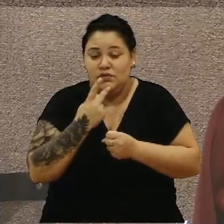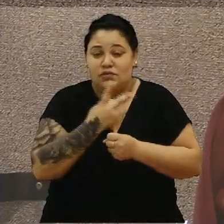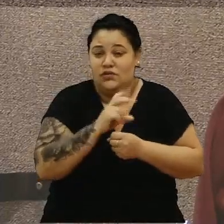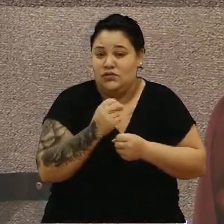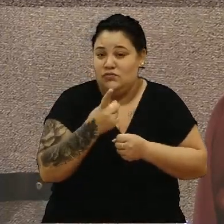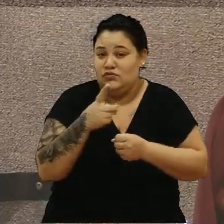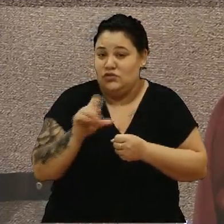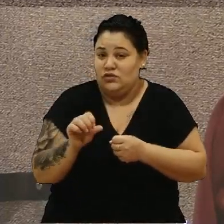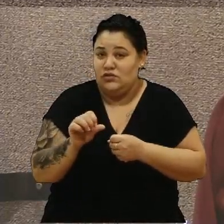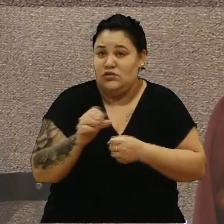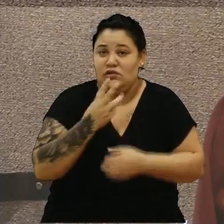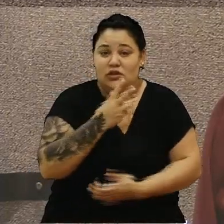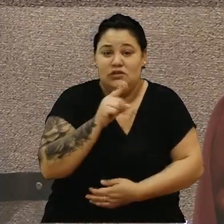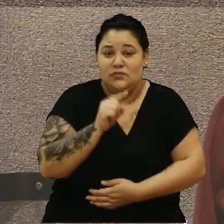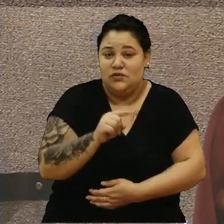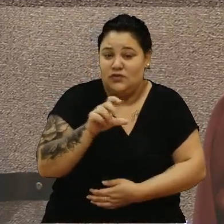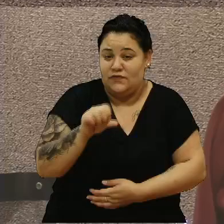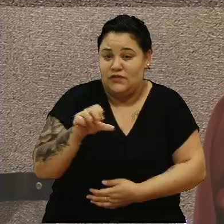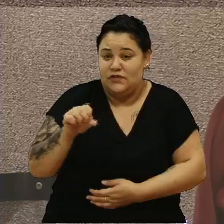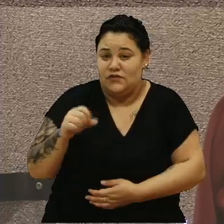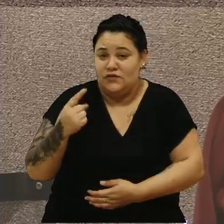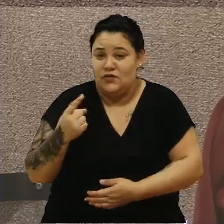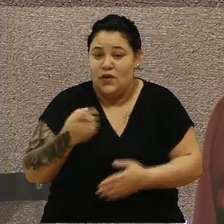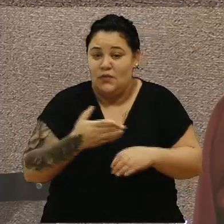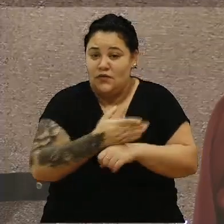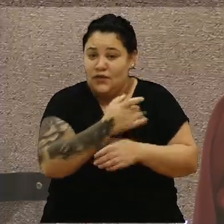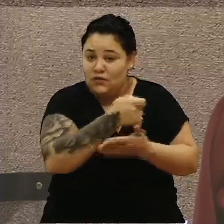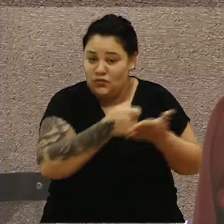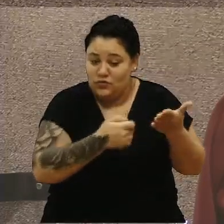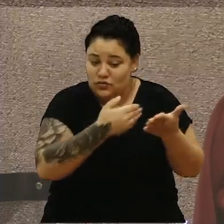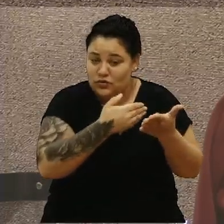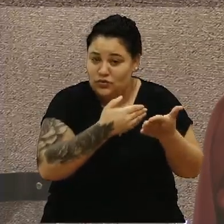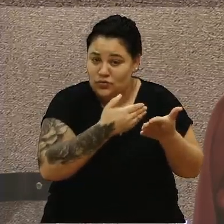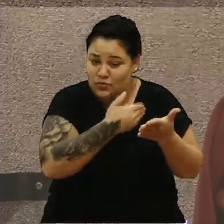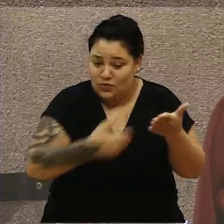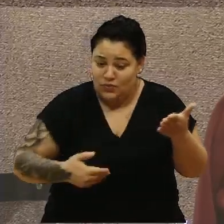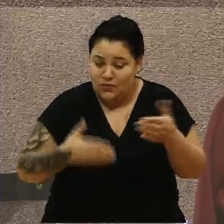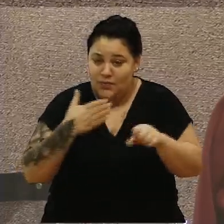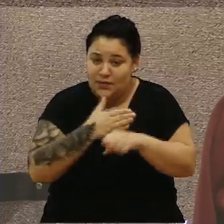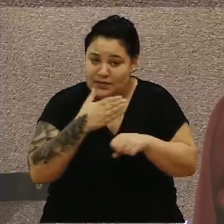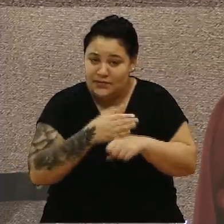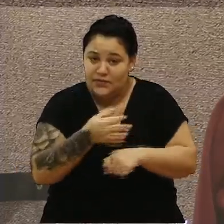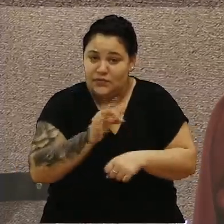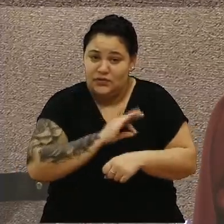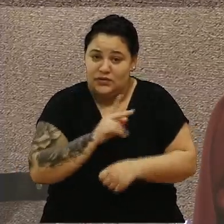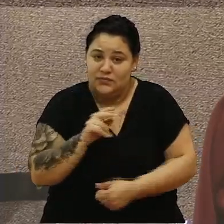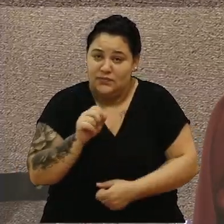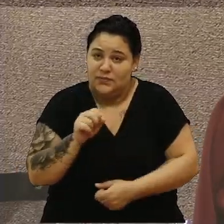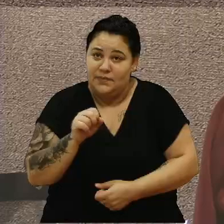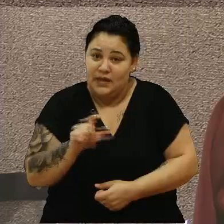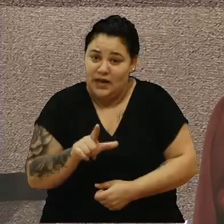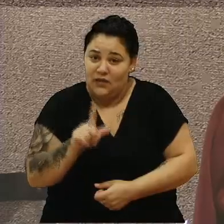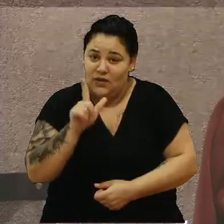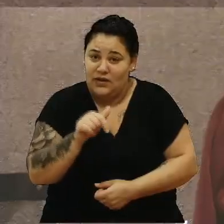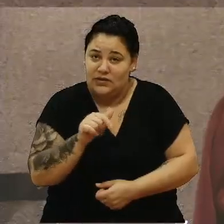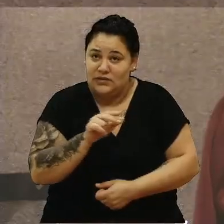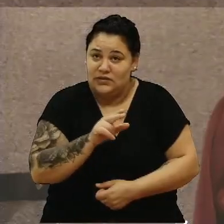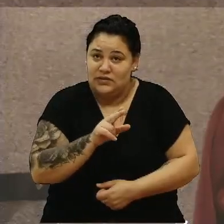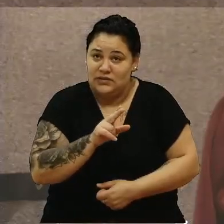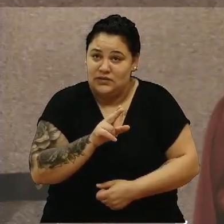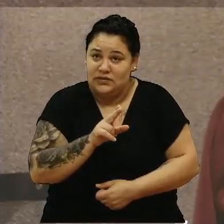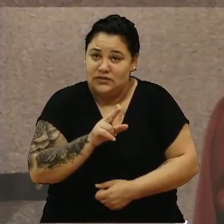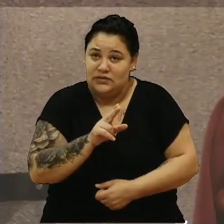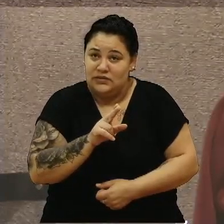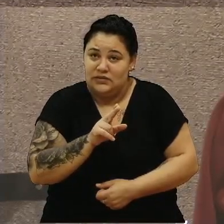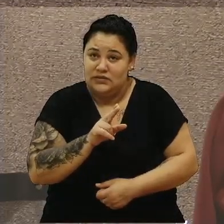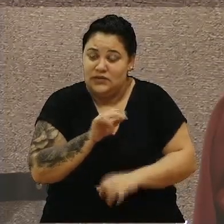2019, 3.991 aprovados em concursos públicos para integrarem os quadros da Polícia Penal. Essa nomeação que eu trouxe a informação para vocês, que é